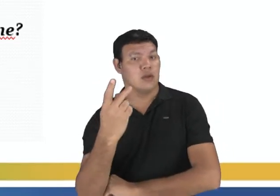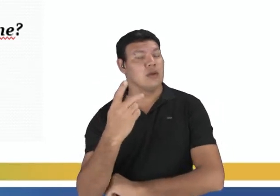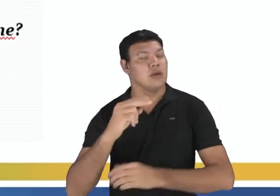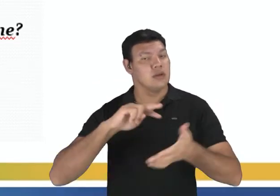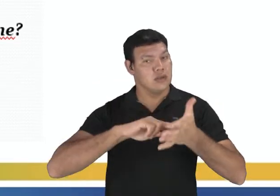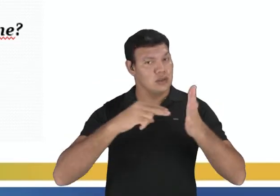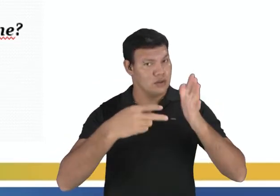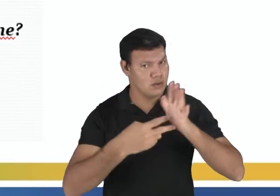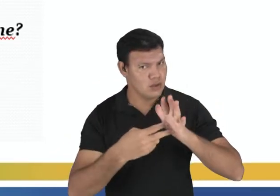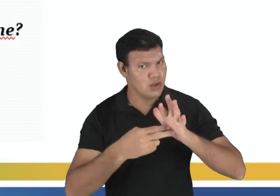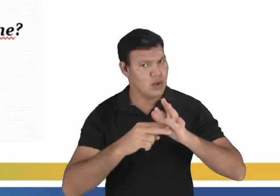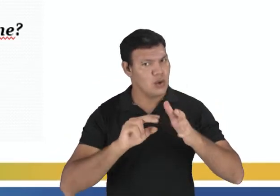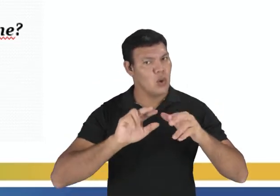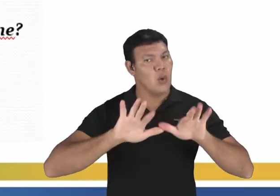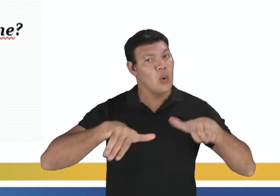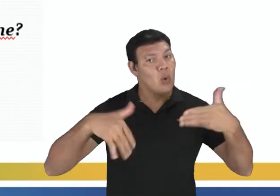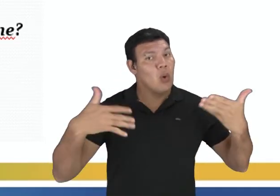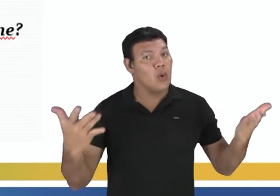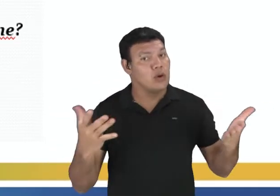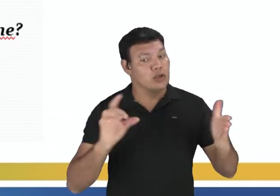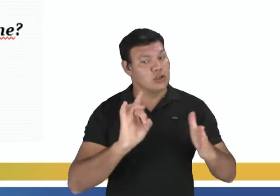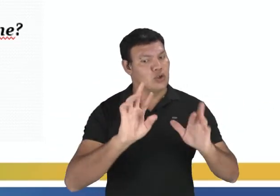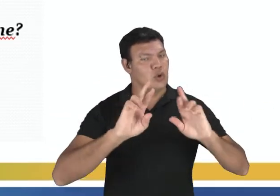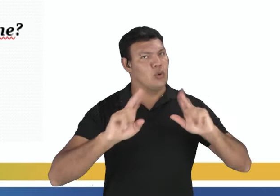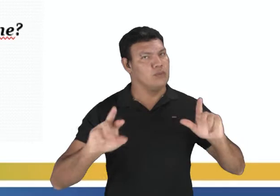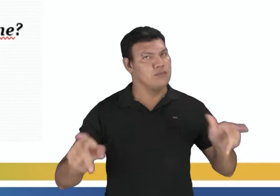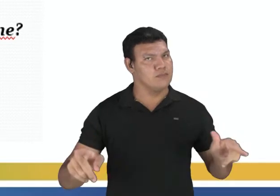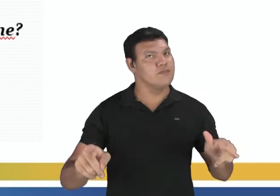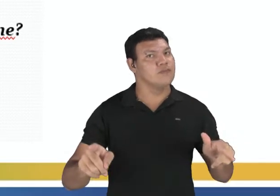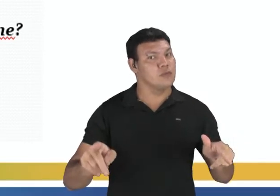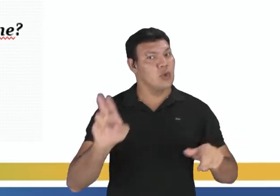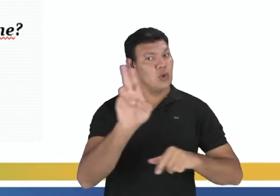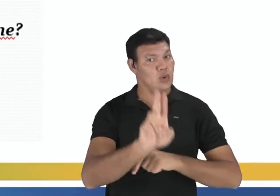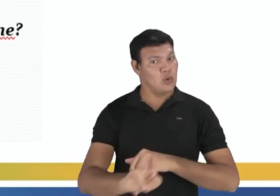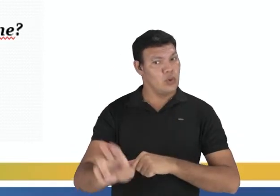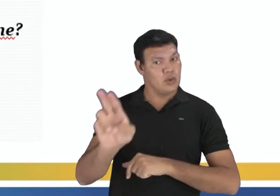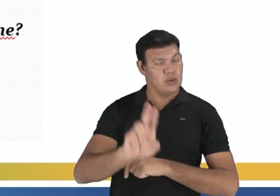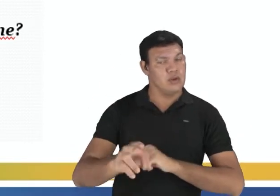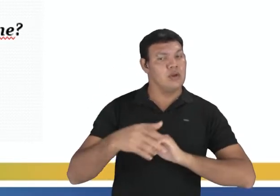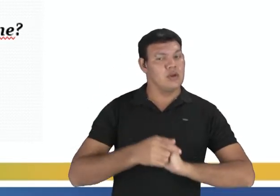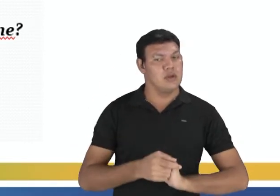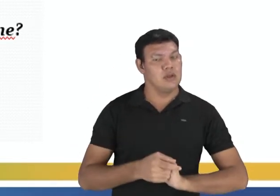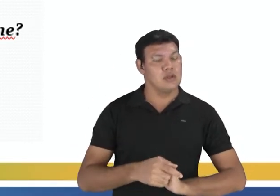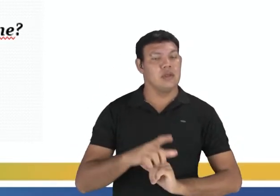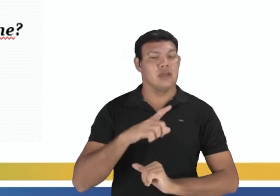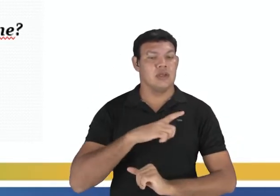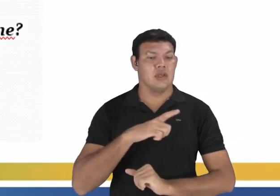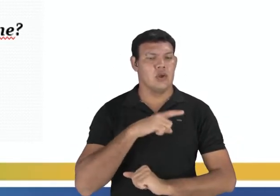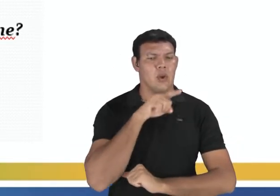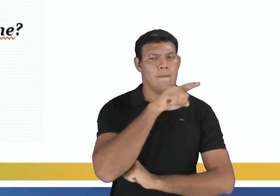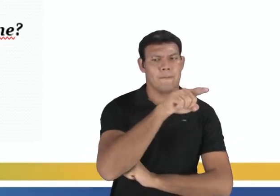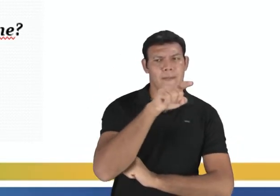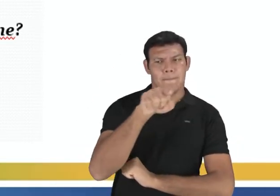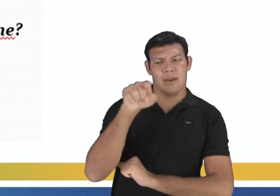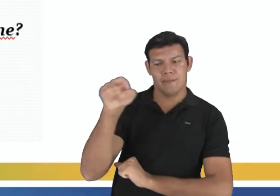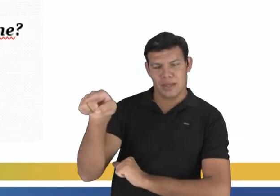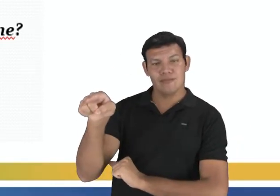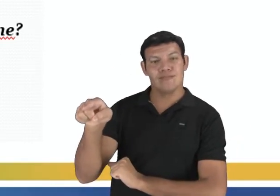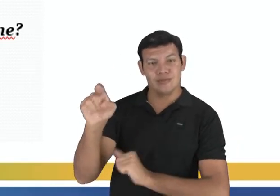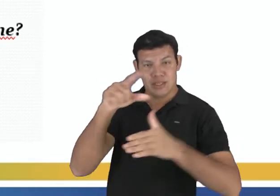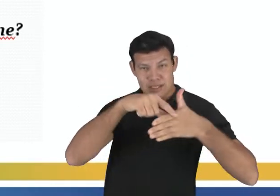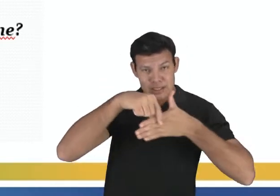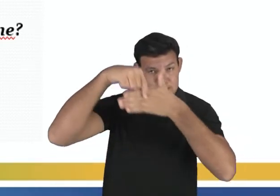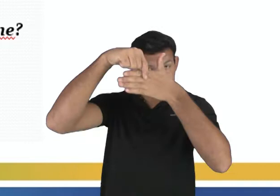uma diferença, tá? Você vai usar o which quando você tiver opções, como mostra no exemplo,